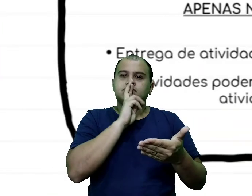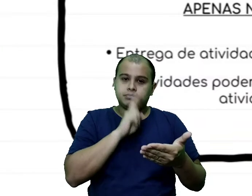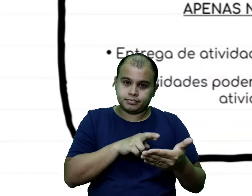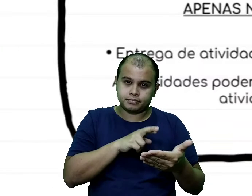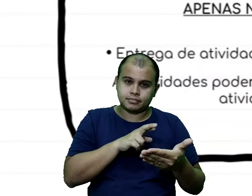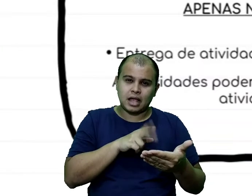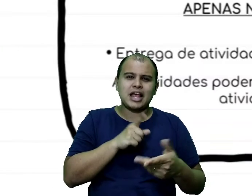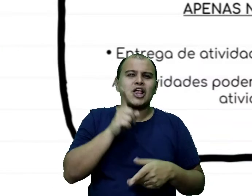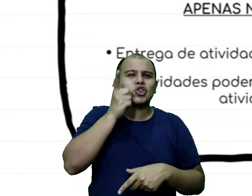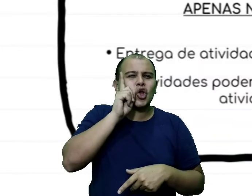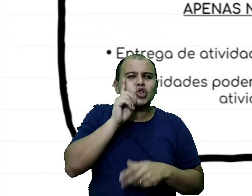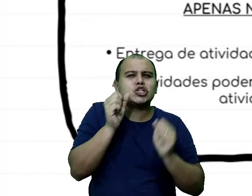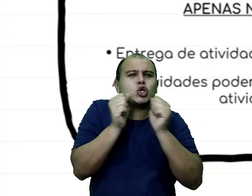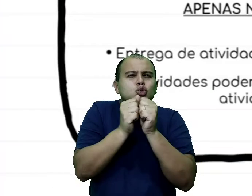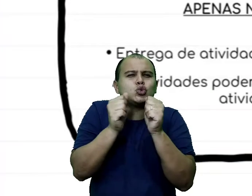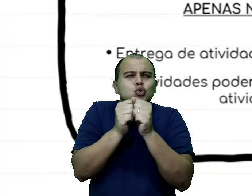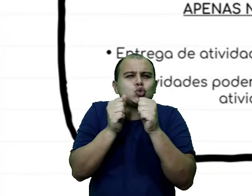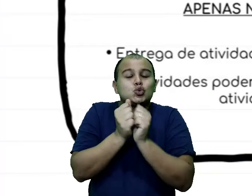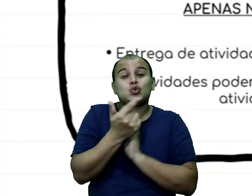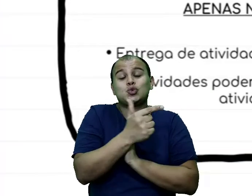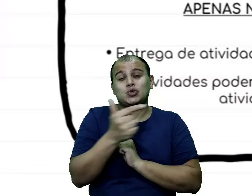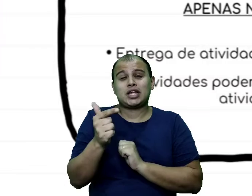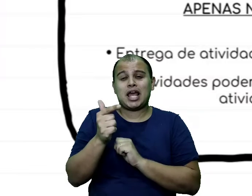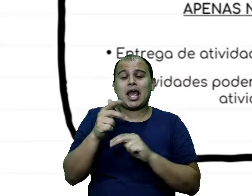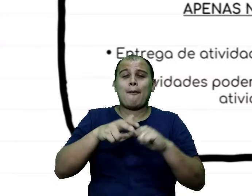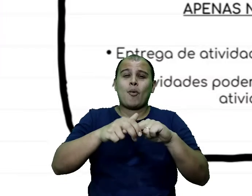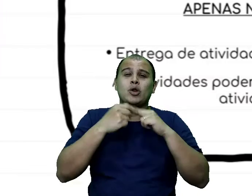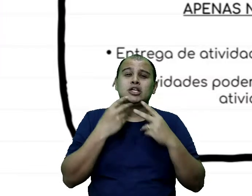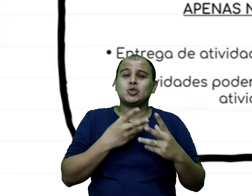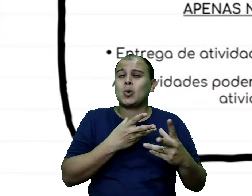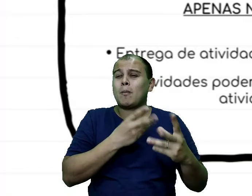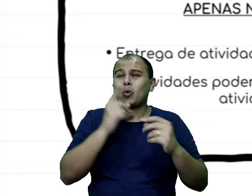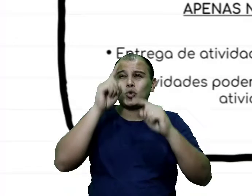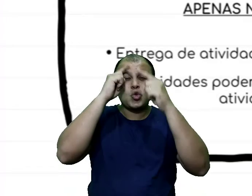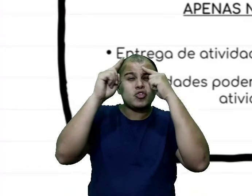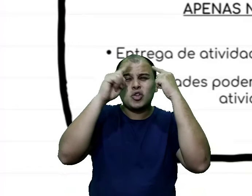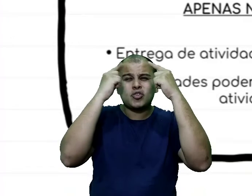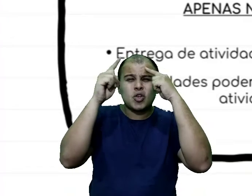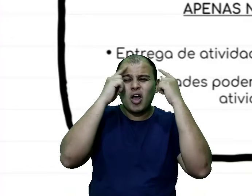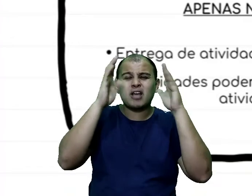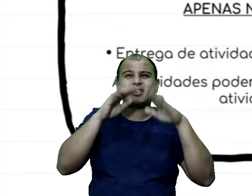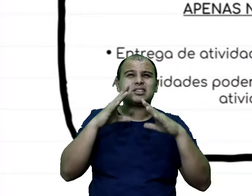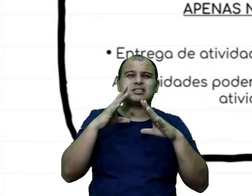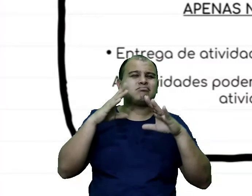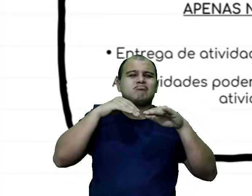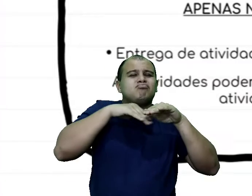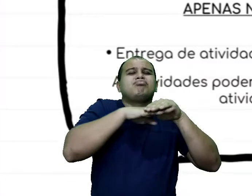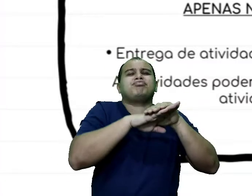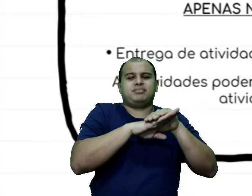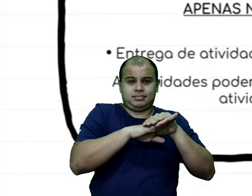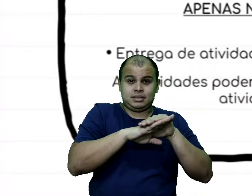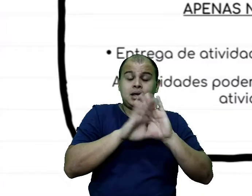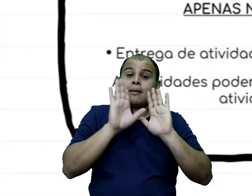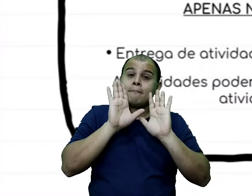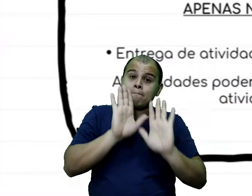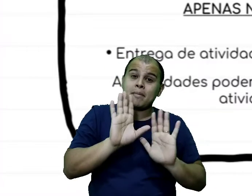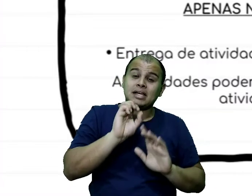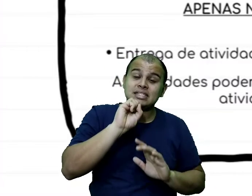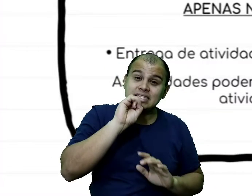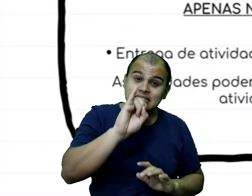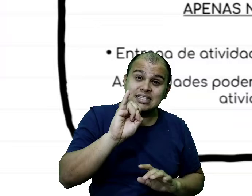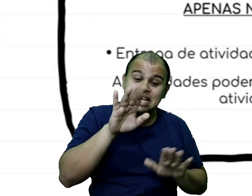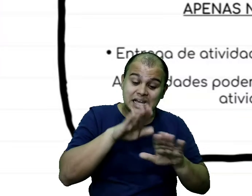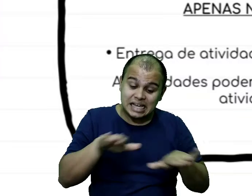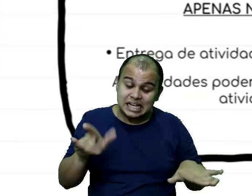gente não está o tempo todo com eles presente, então muitas dúvidas acabam ficando guardadas. Então, quando tiver